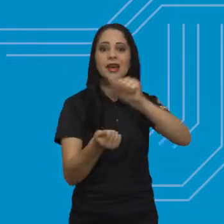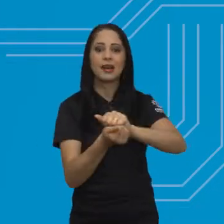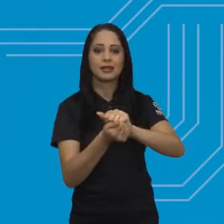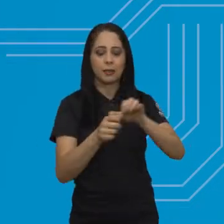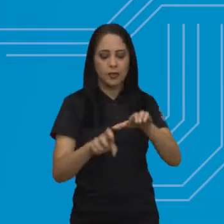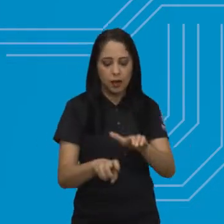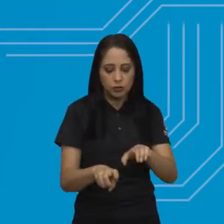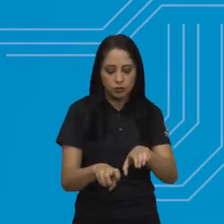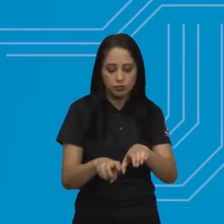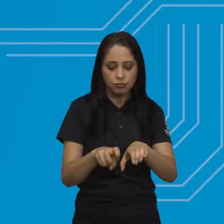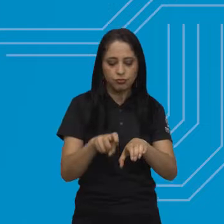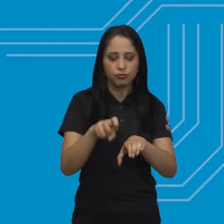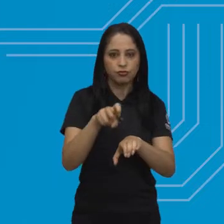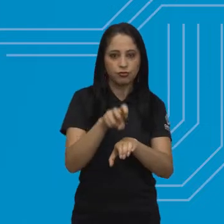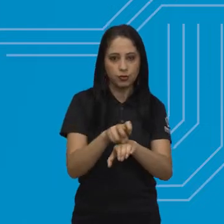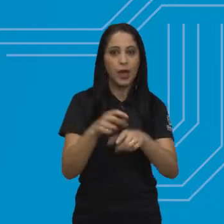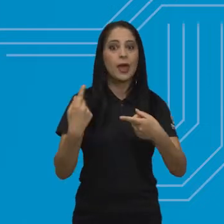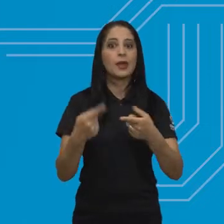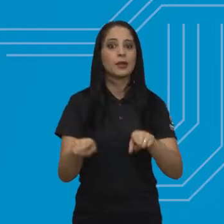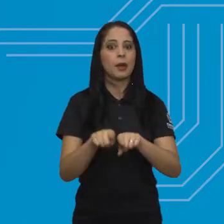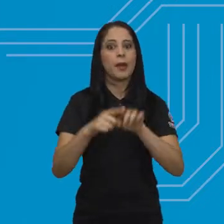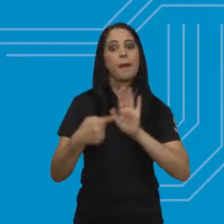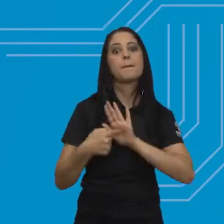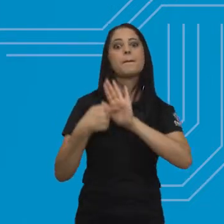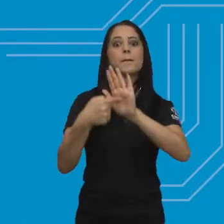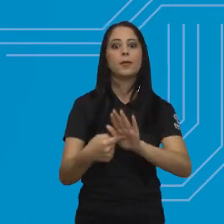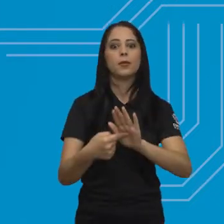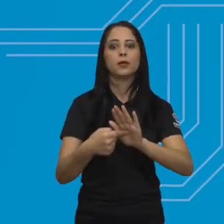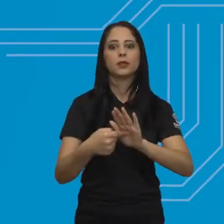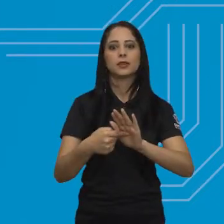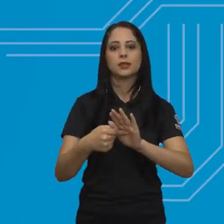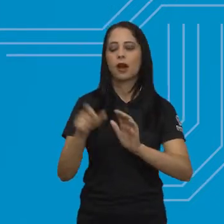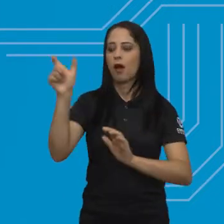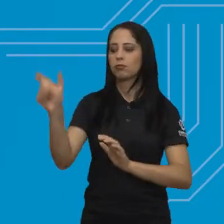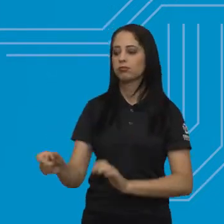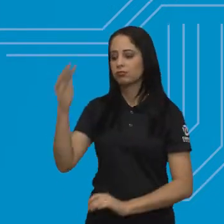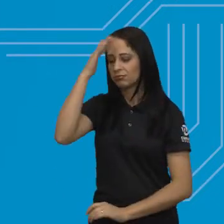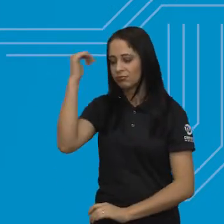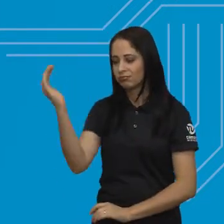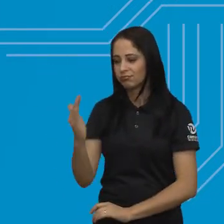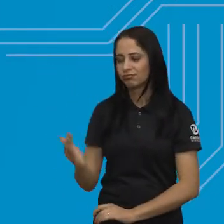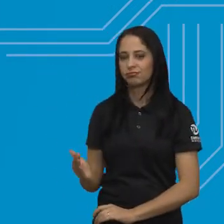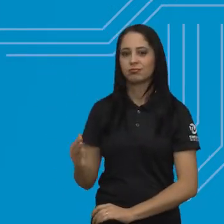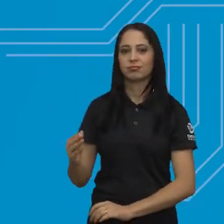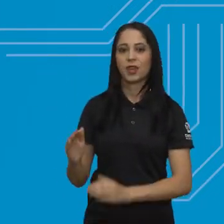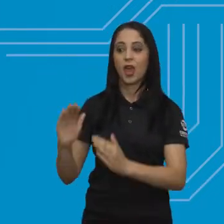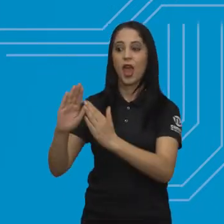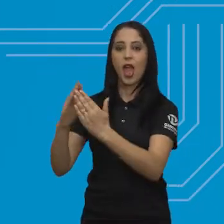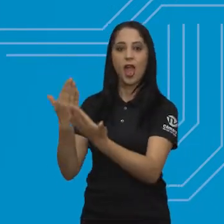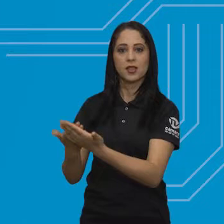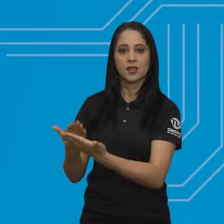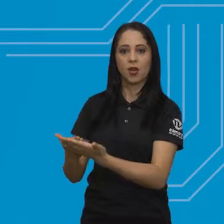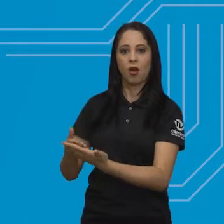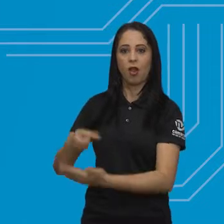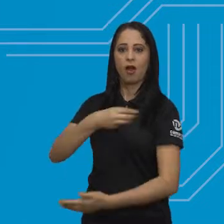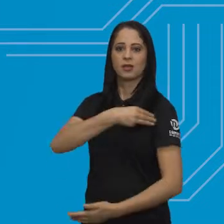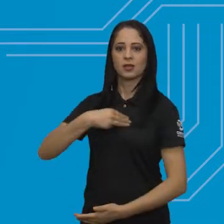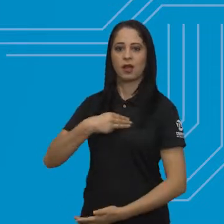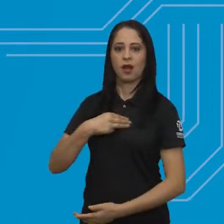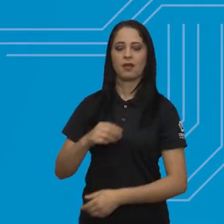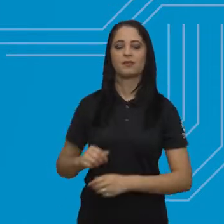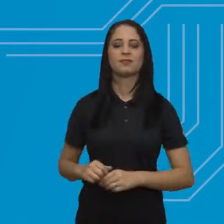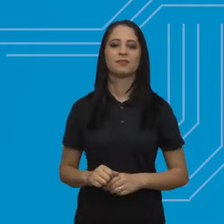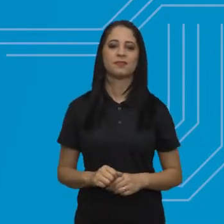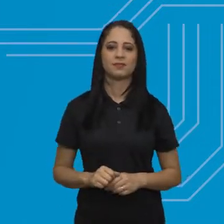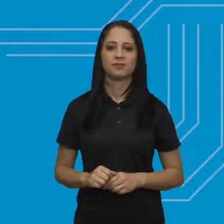cidade também vamos mostrar os destaques da sessão solene que homenageou o diretor da Escola do Senai de São José Maurício gala